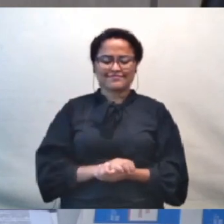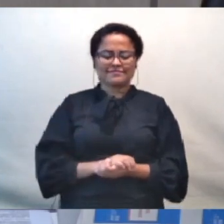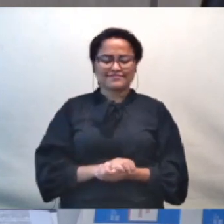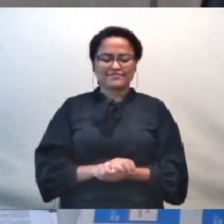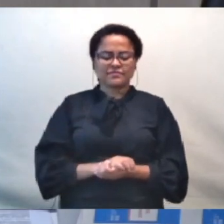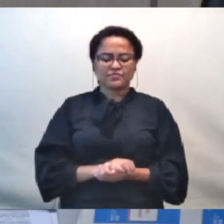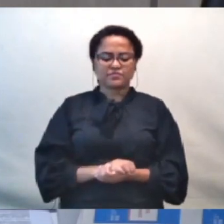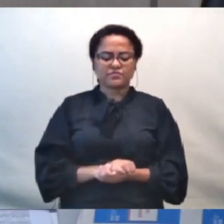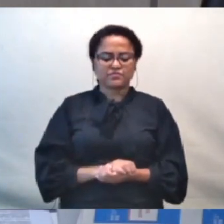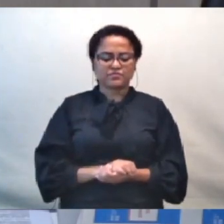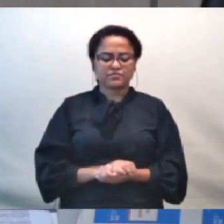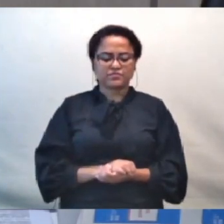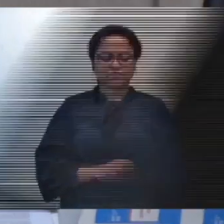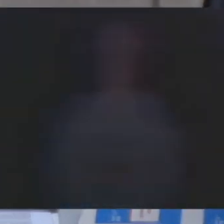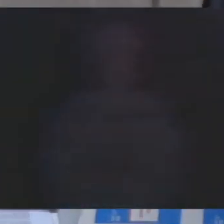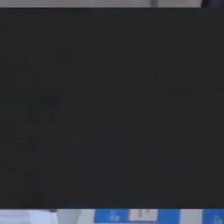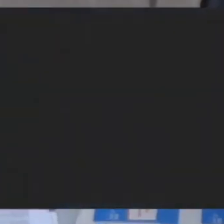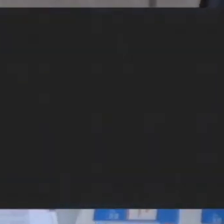É,